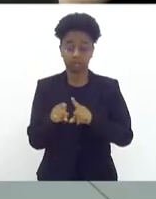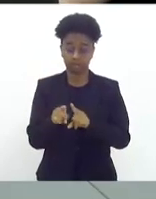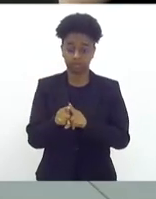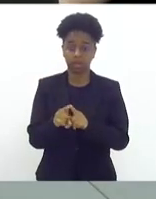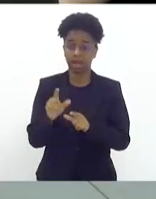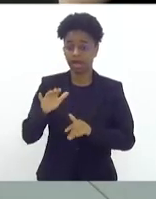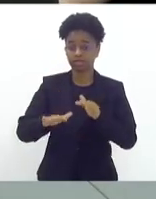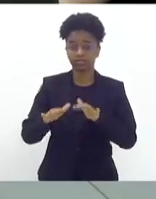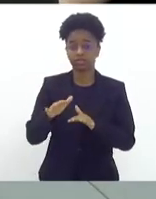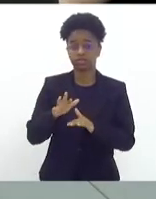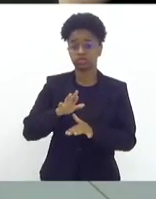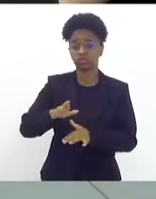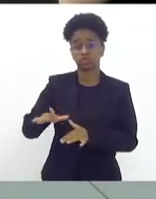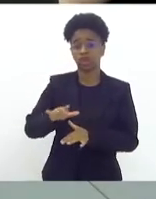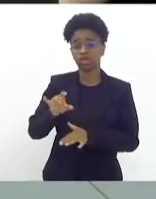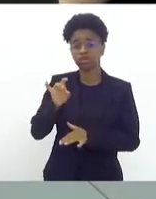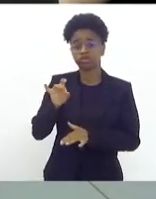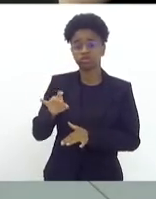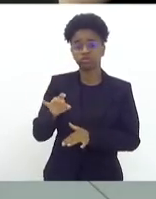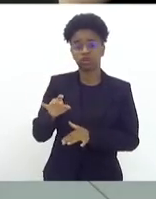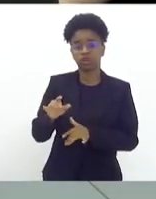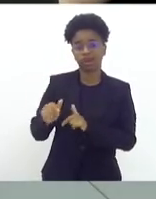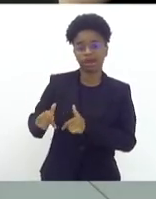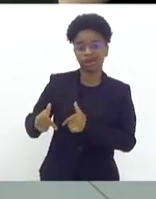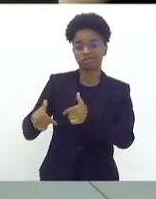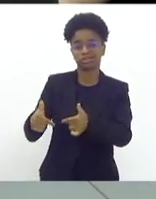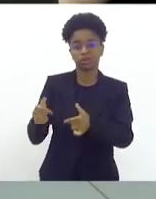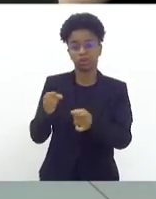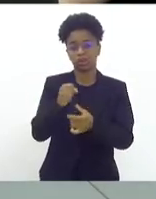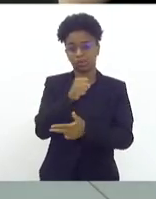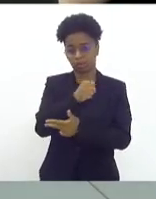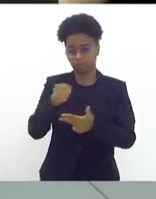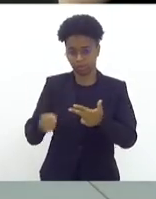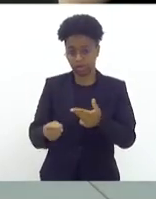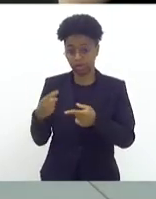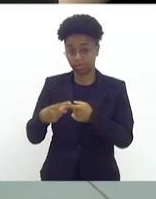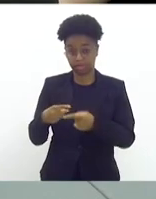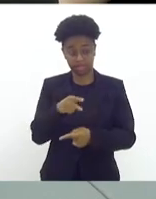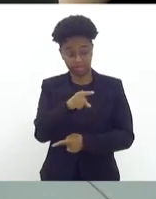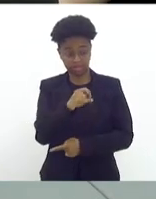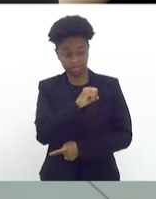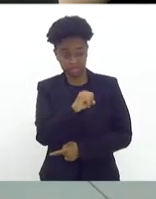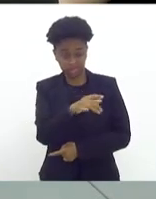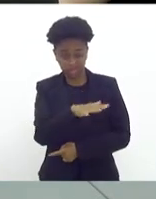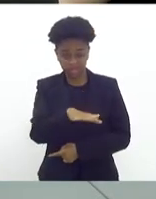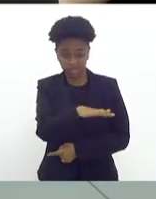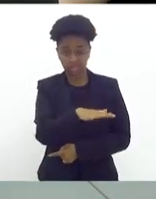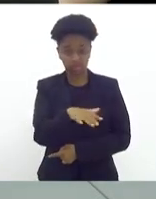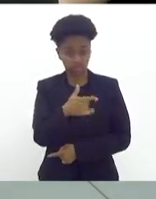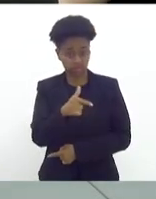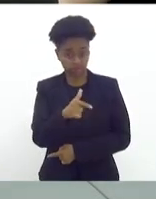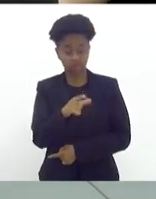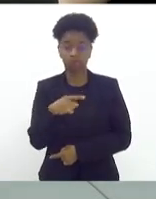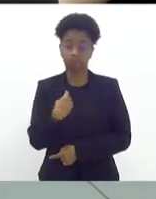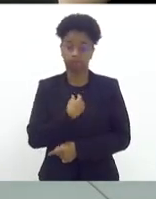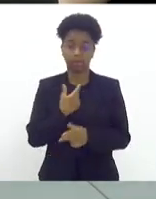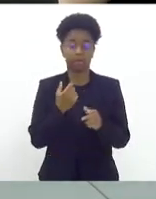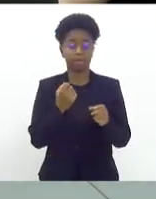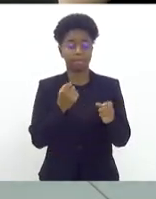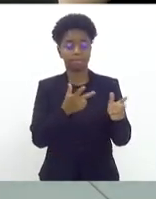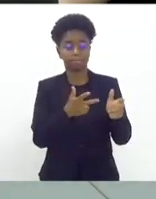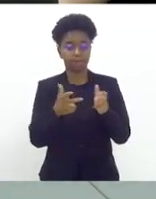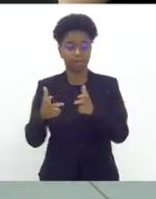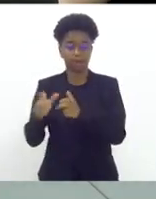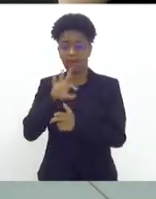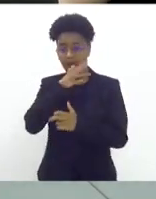própria ação do próprio poder público, porque se não fossem eles, nós veríamos muitos animais ainda